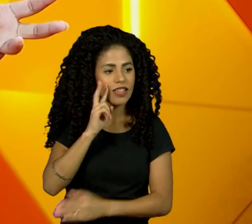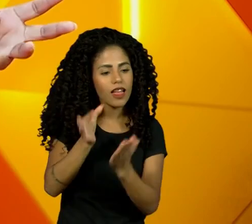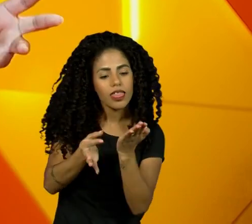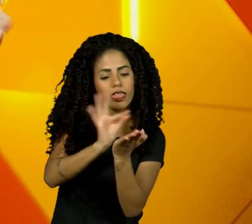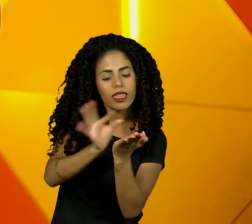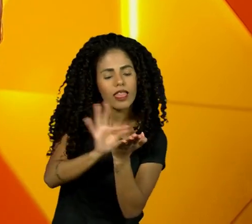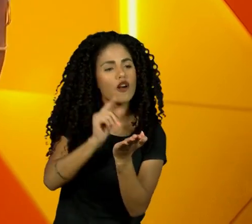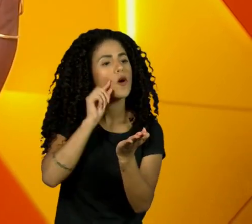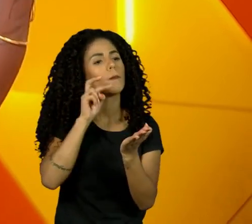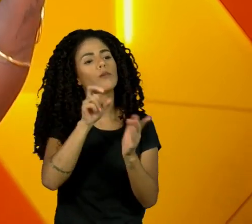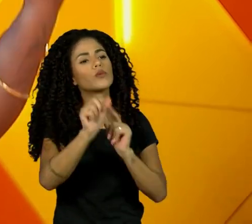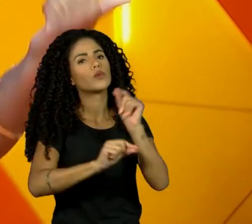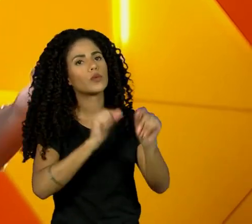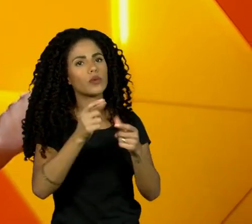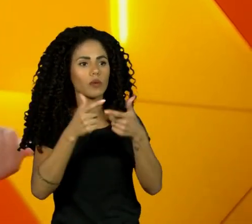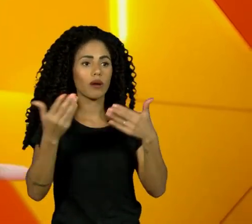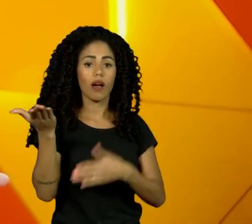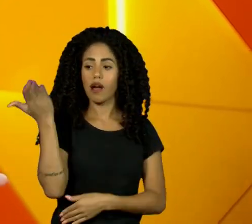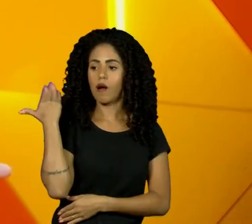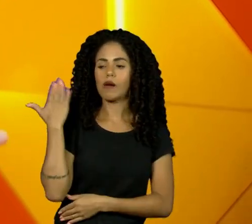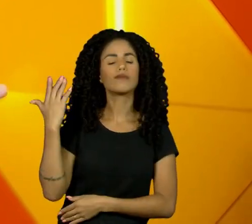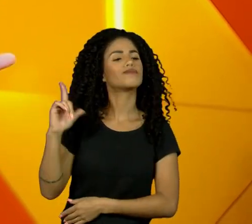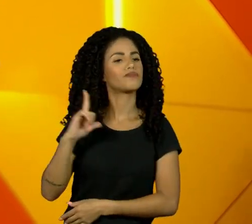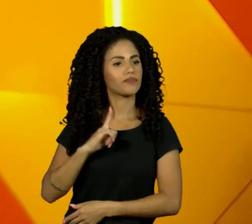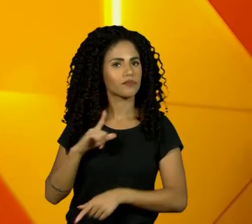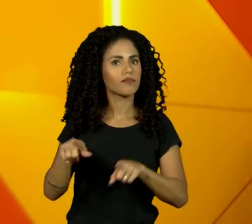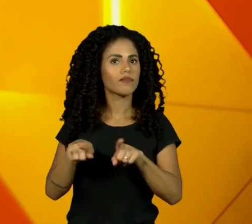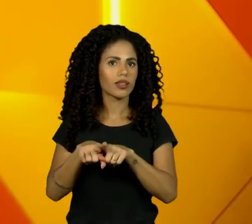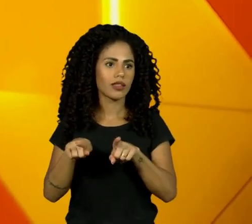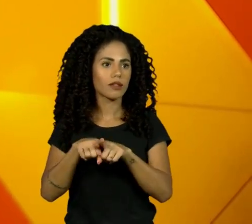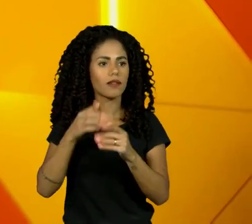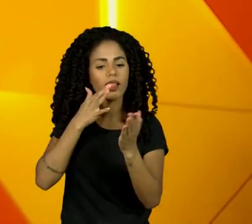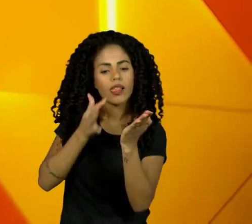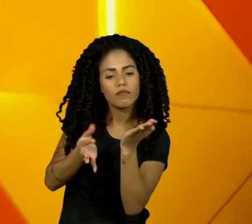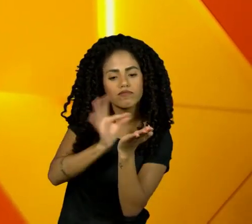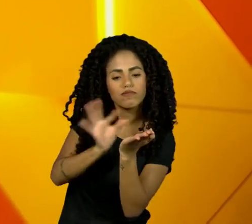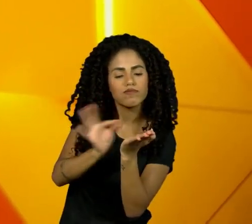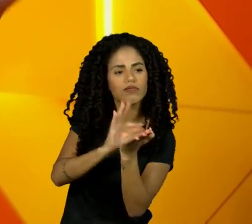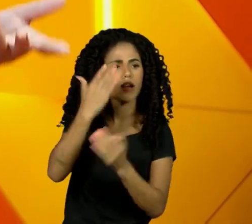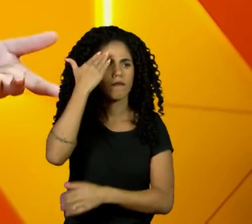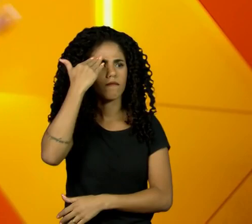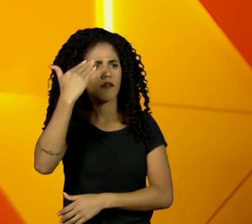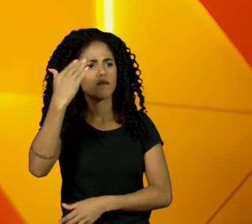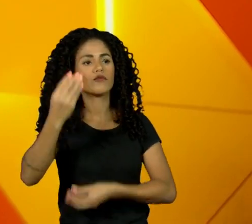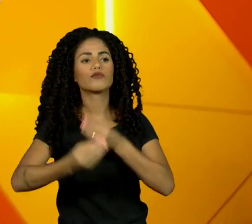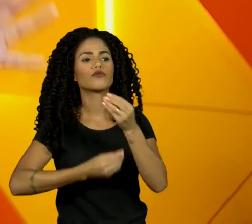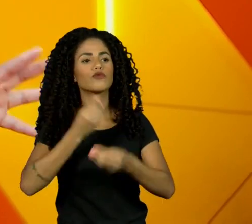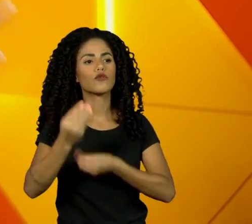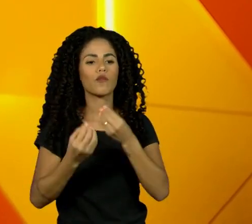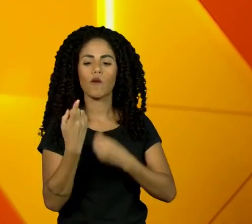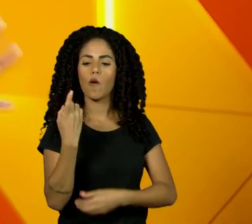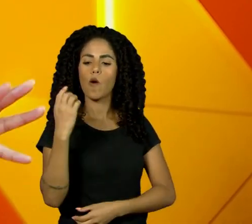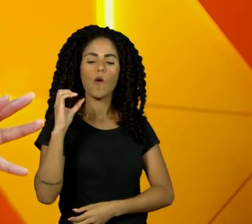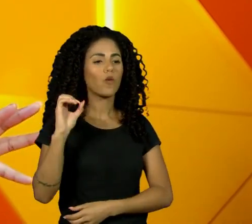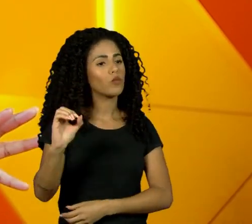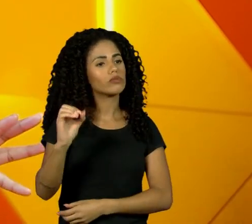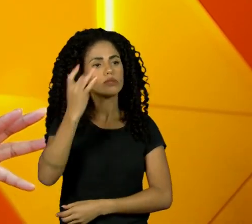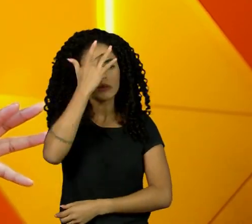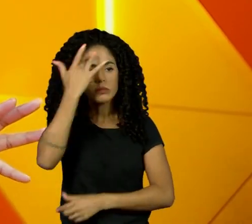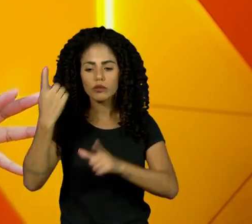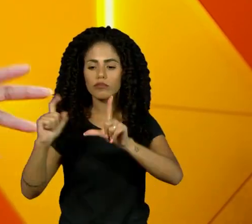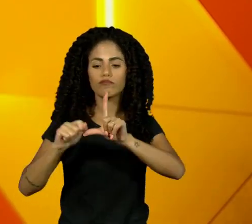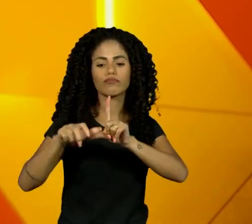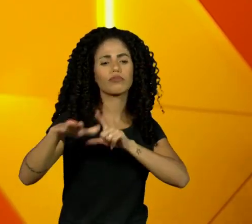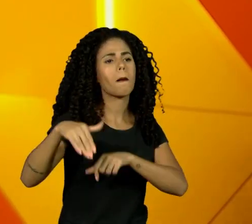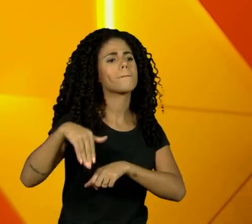uma analogia com uma das últimas capas da revista Forbes, que trouxe o que seriam os 10 maiores influenciadores do